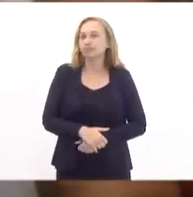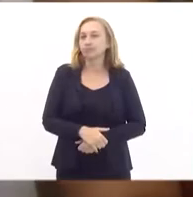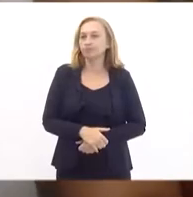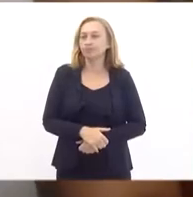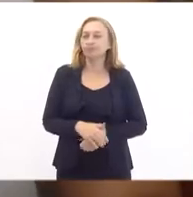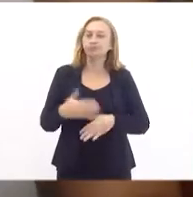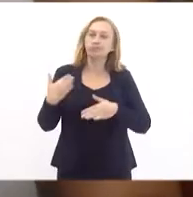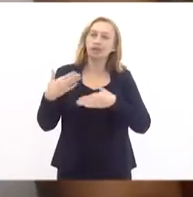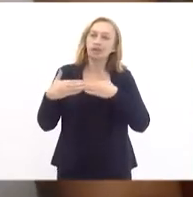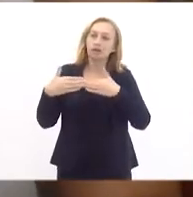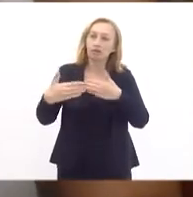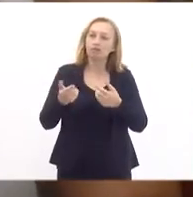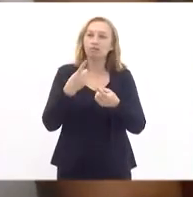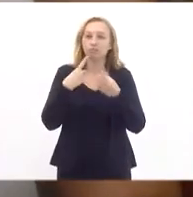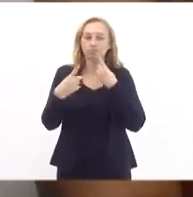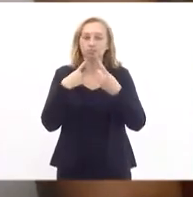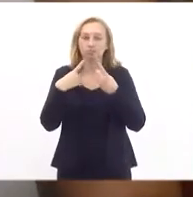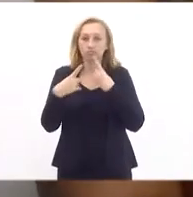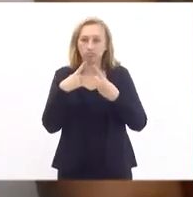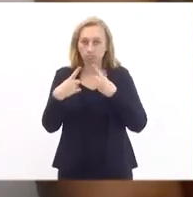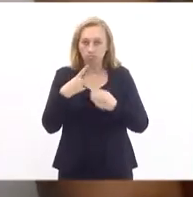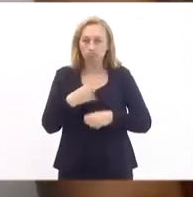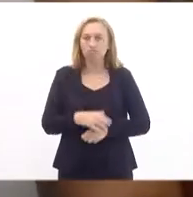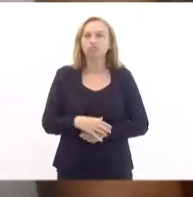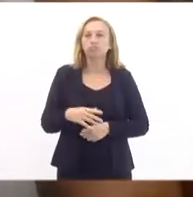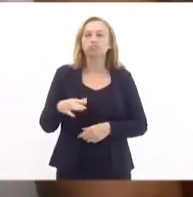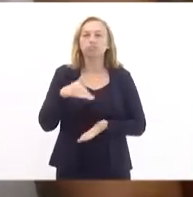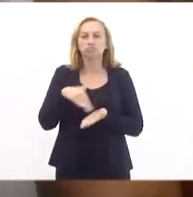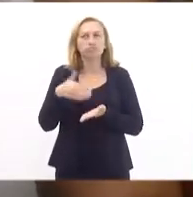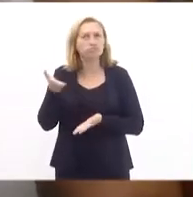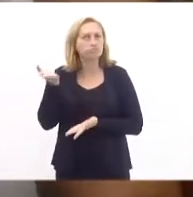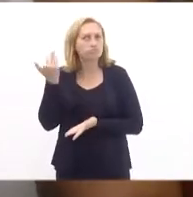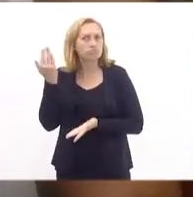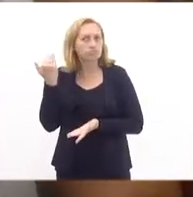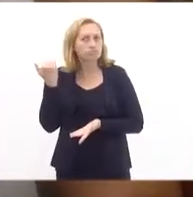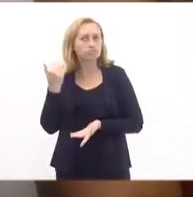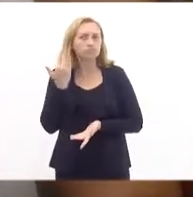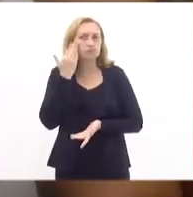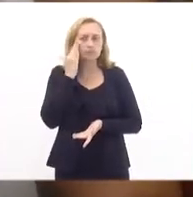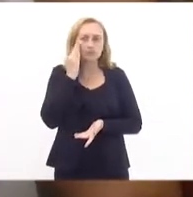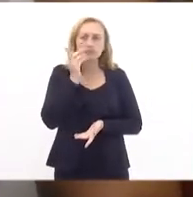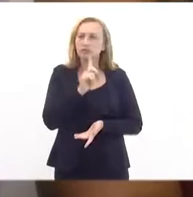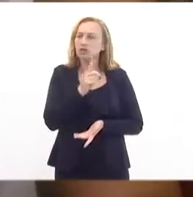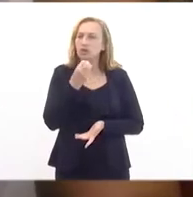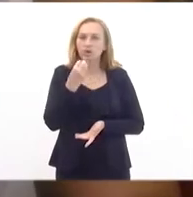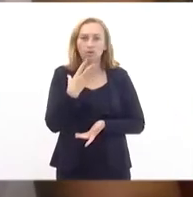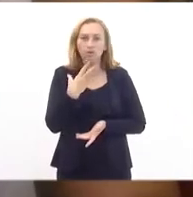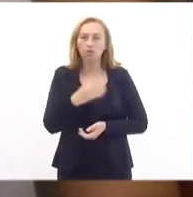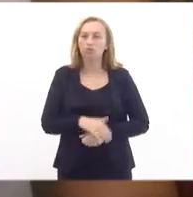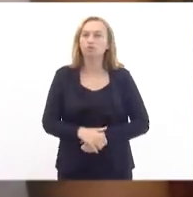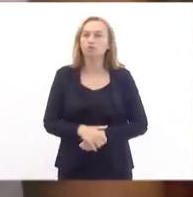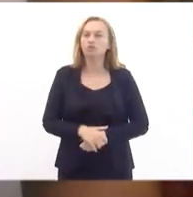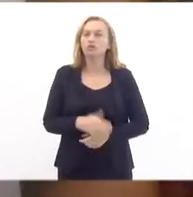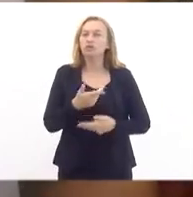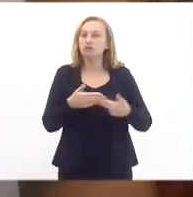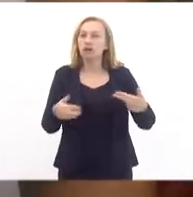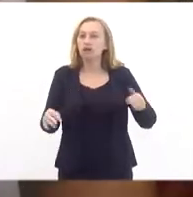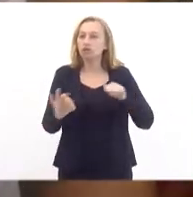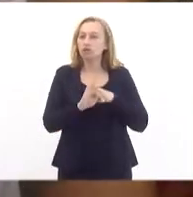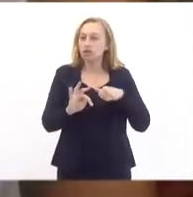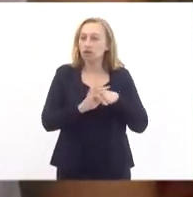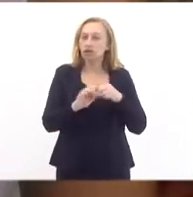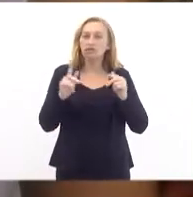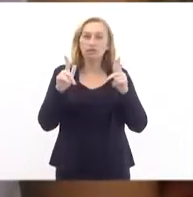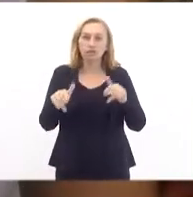longa discussão, né? O secretário, à época, entendia que essa não era uma boa solução, vários técnicos opinaram da